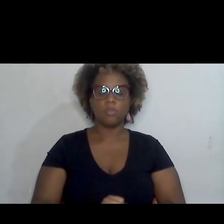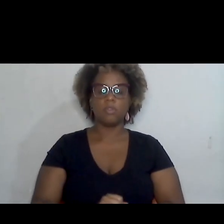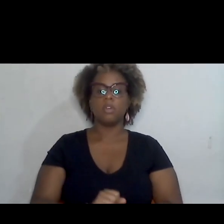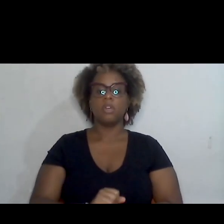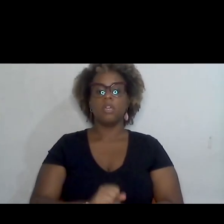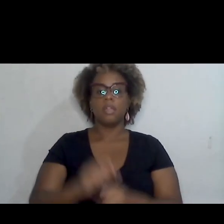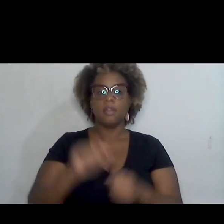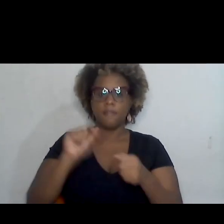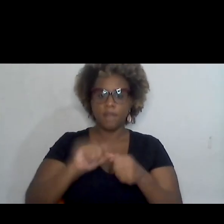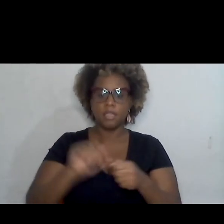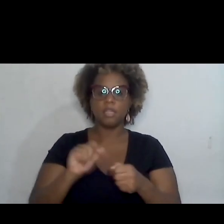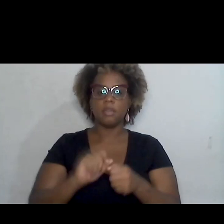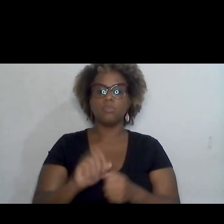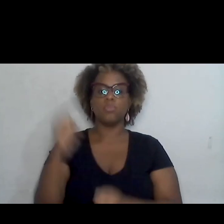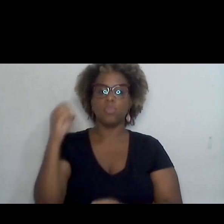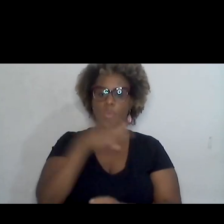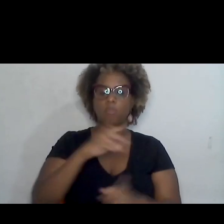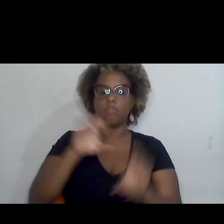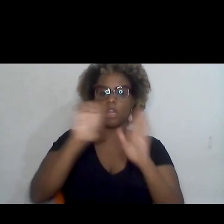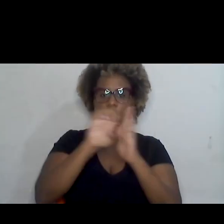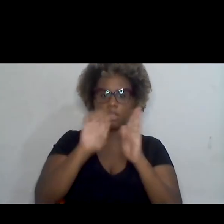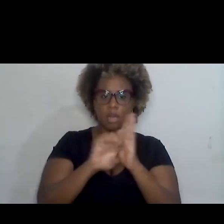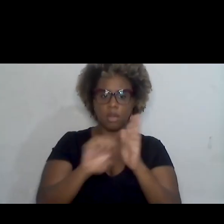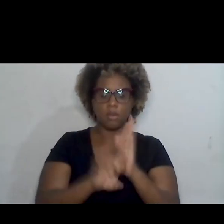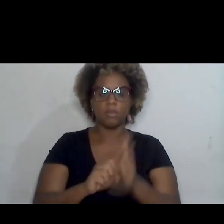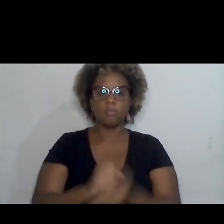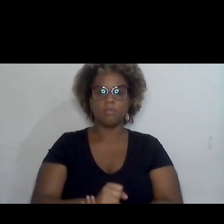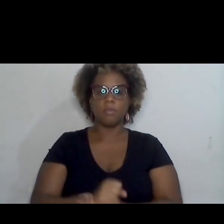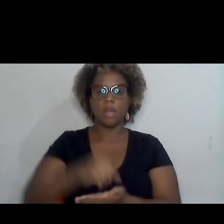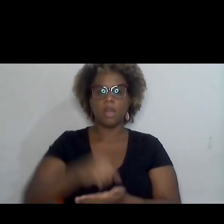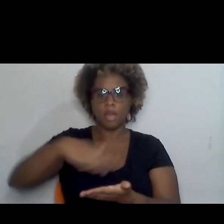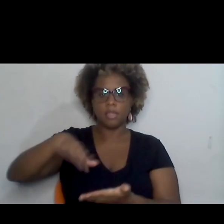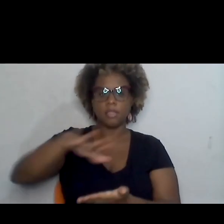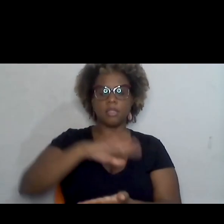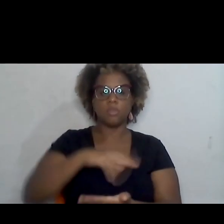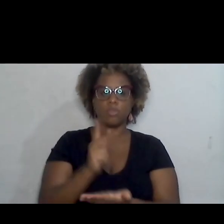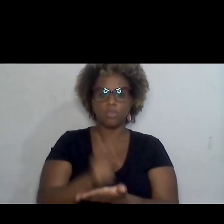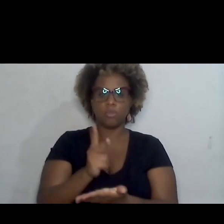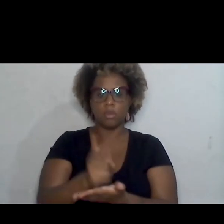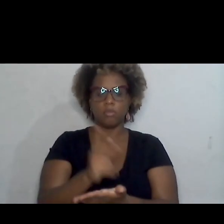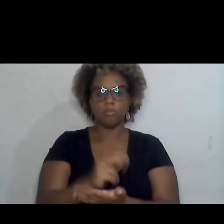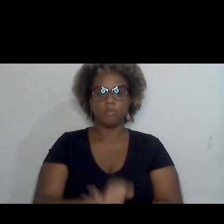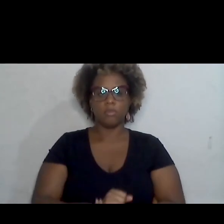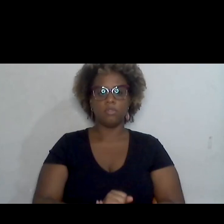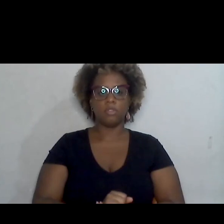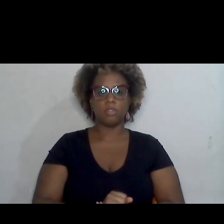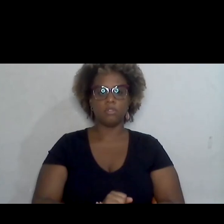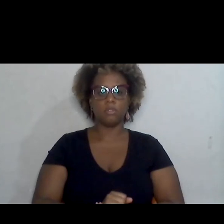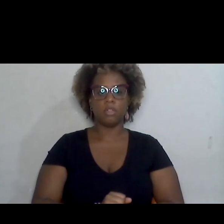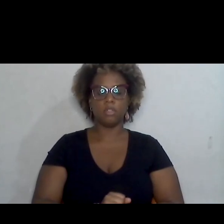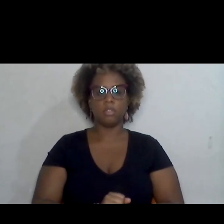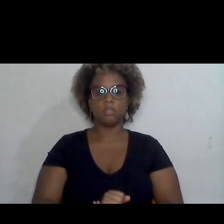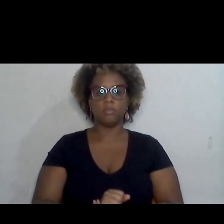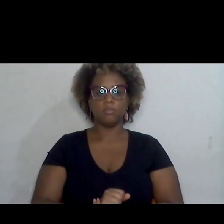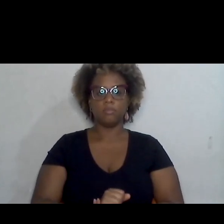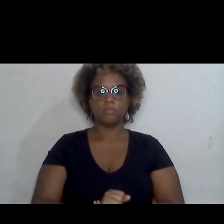de ações continuadas, isso do âmbito do Fundo de Cultura. Âmbito do Faz Cultura, estamos, e por isso um destaque